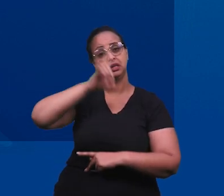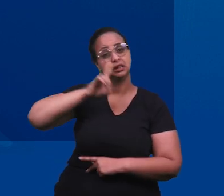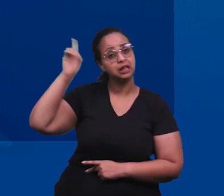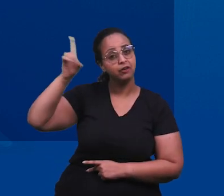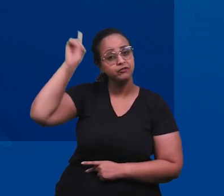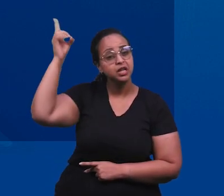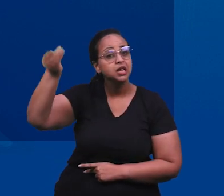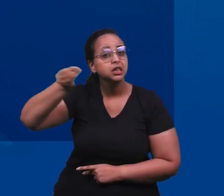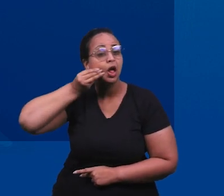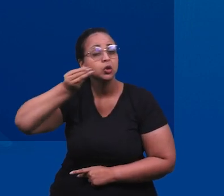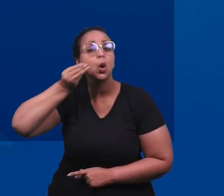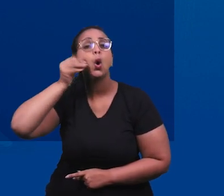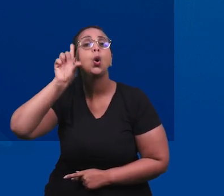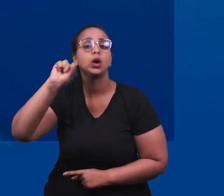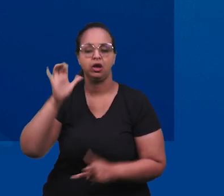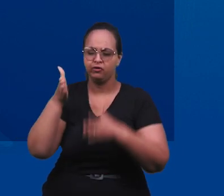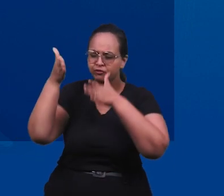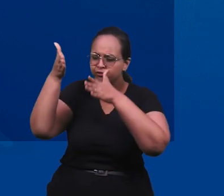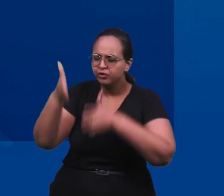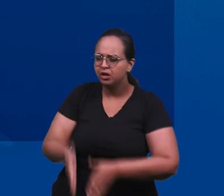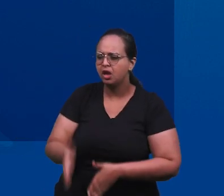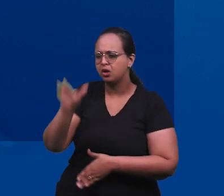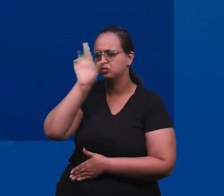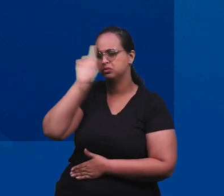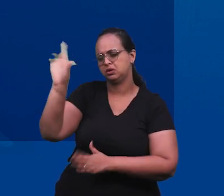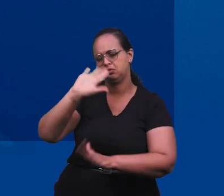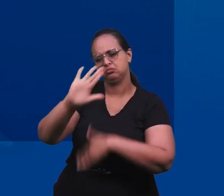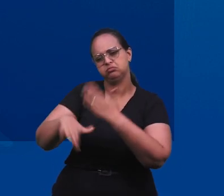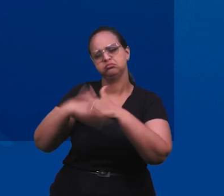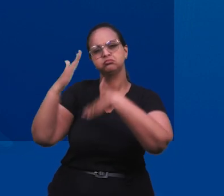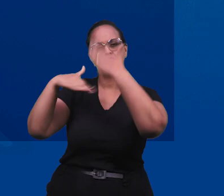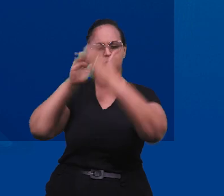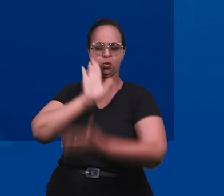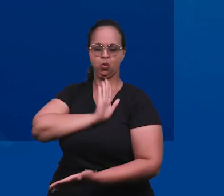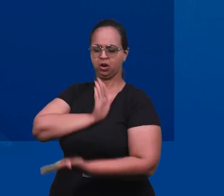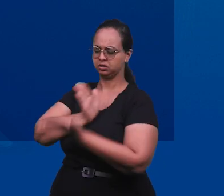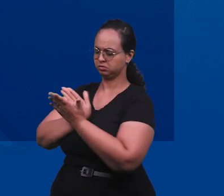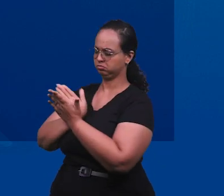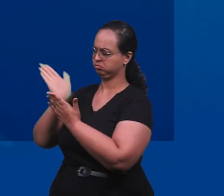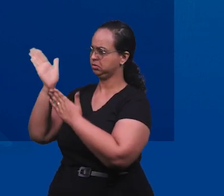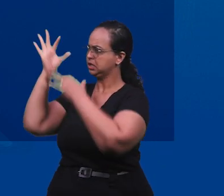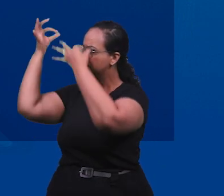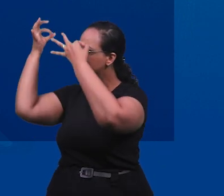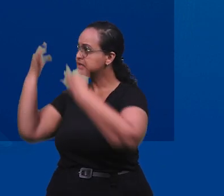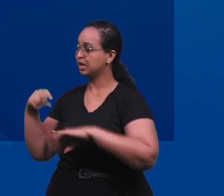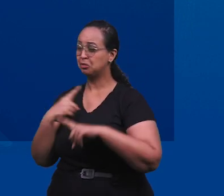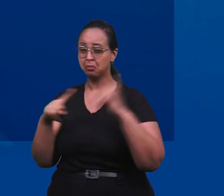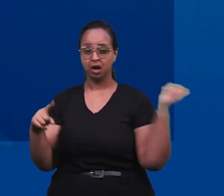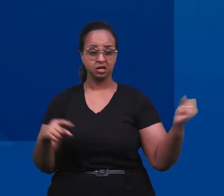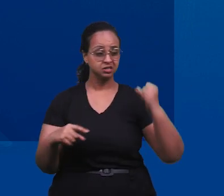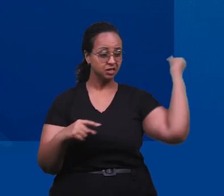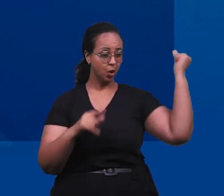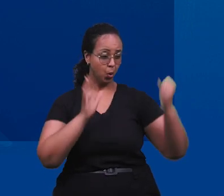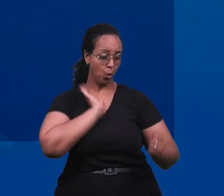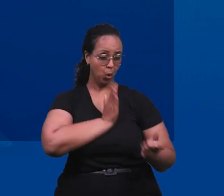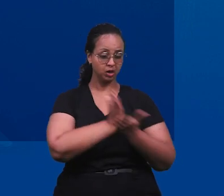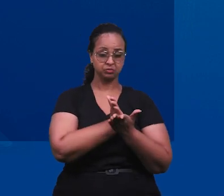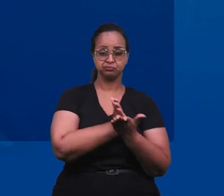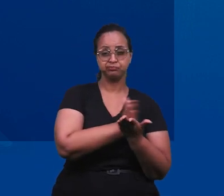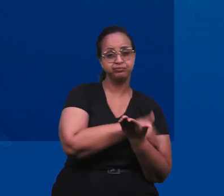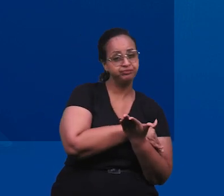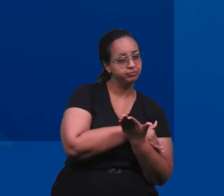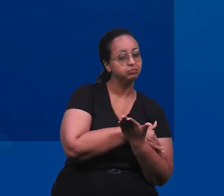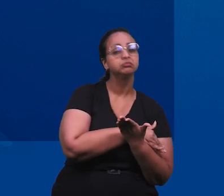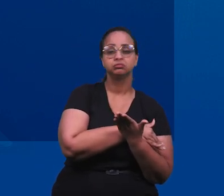Senhor, e na sua obediência o Senhor fez prosperar. O seu coração era reto. Então, o que nós aprendemos hoje na igreja e na